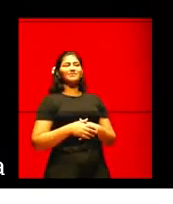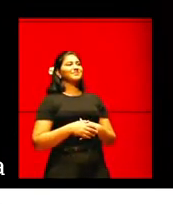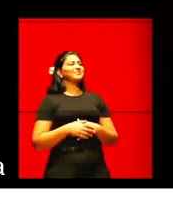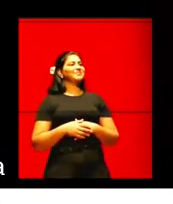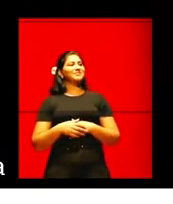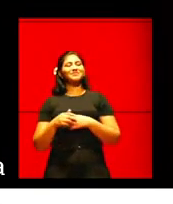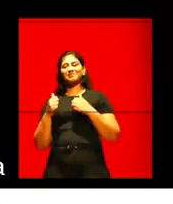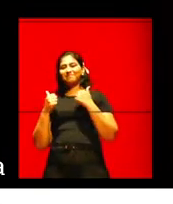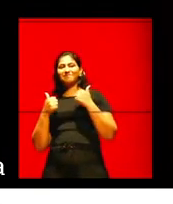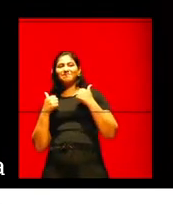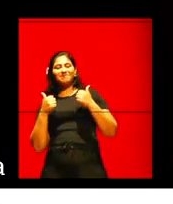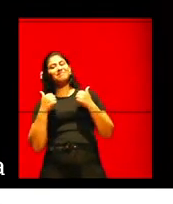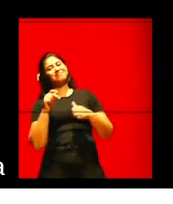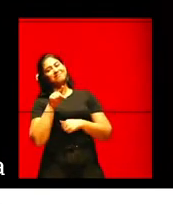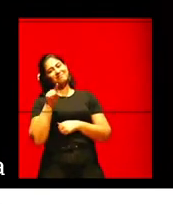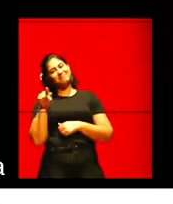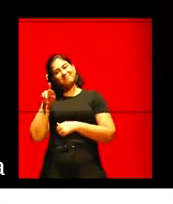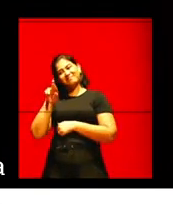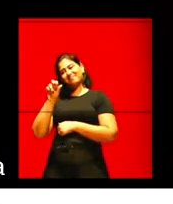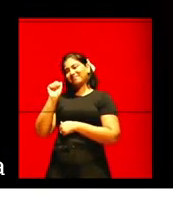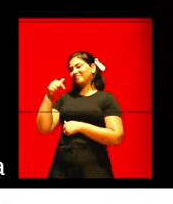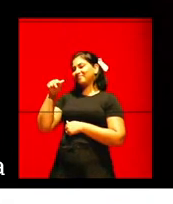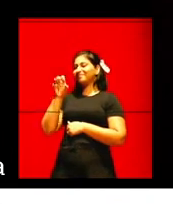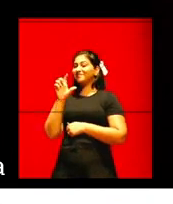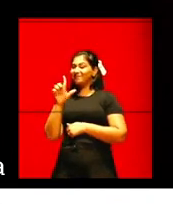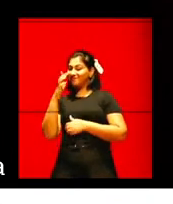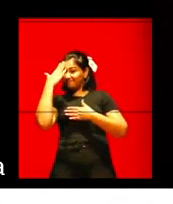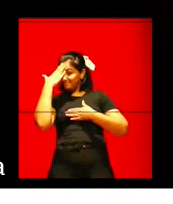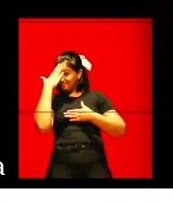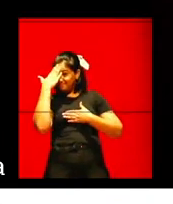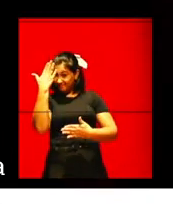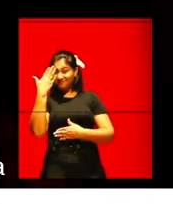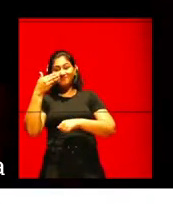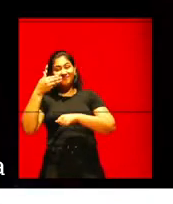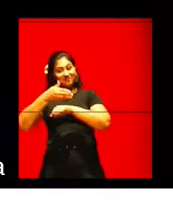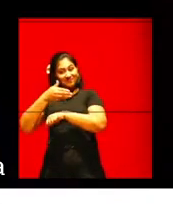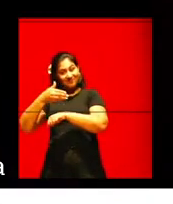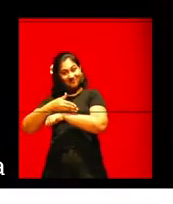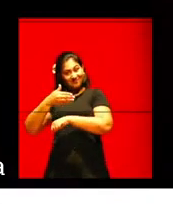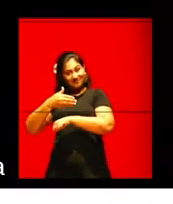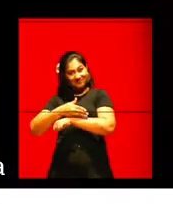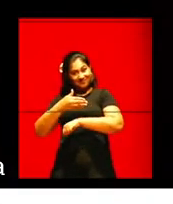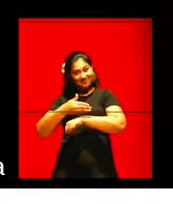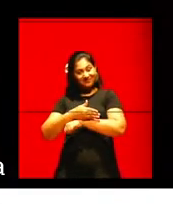Valeu, professora Raquel. Muito obrigada pela sua participação.